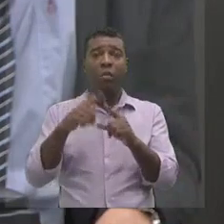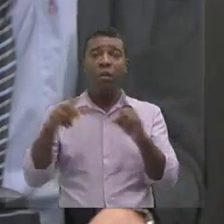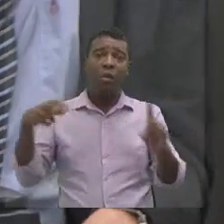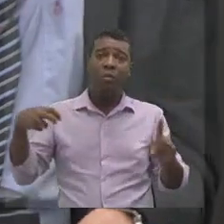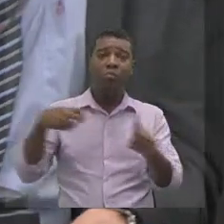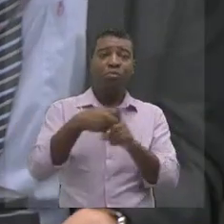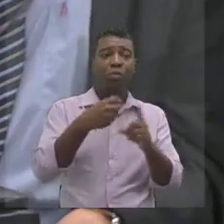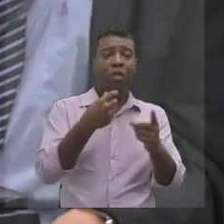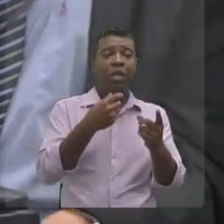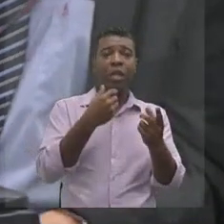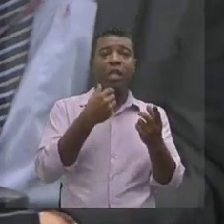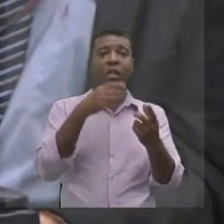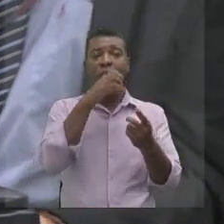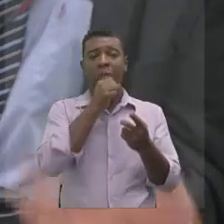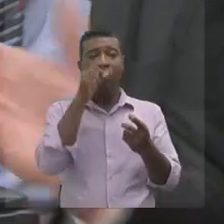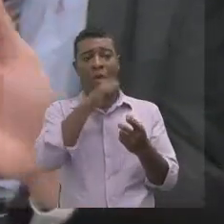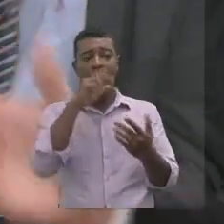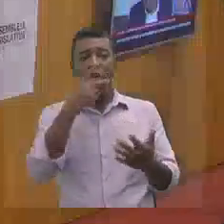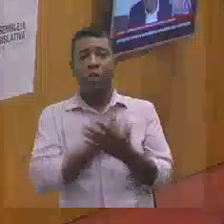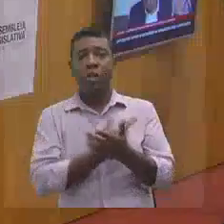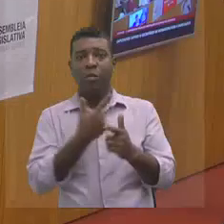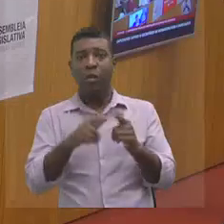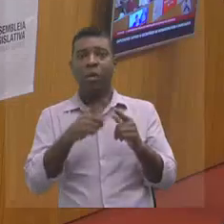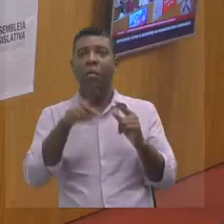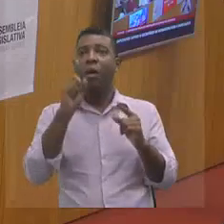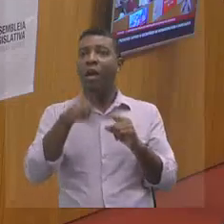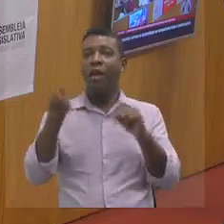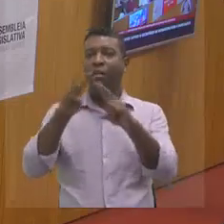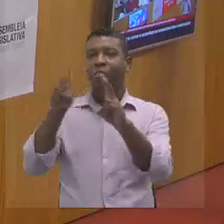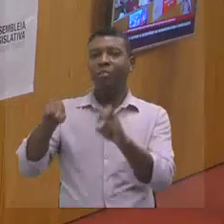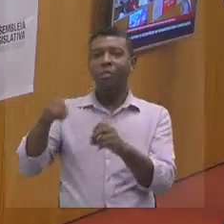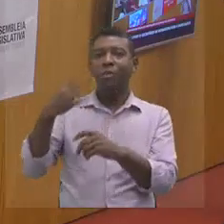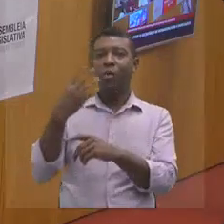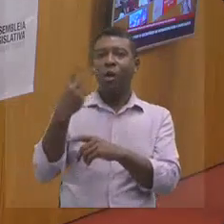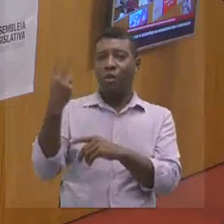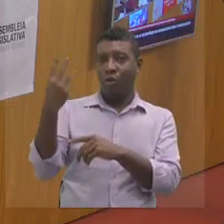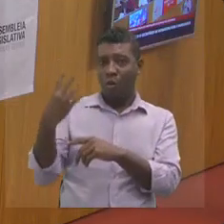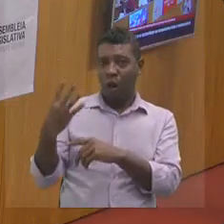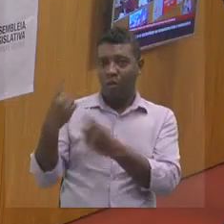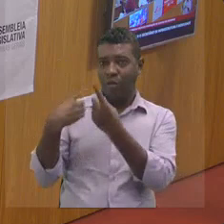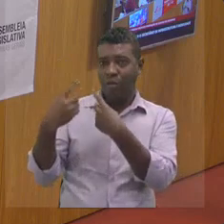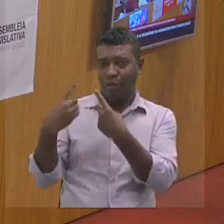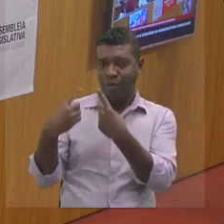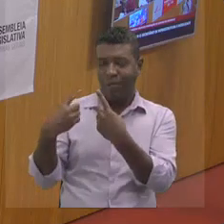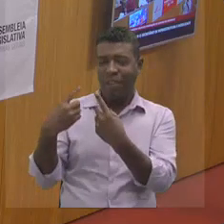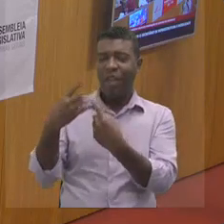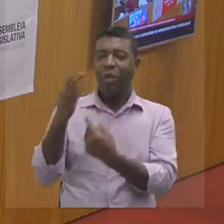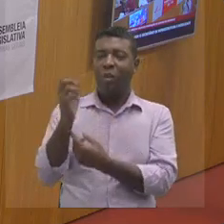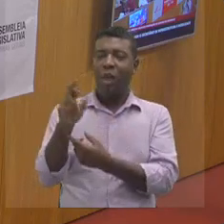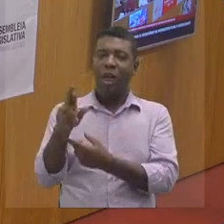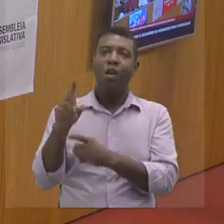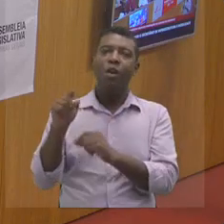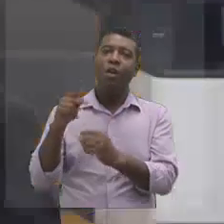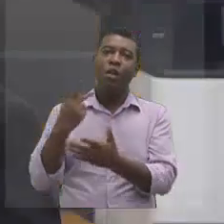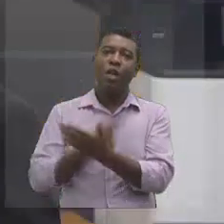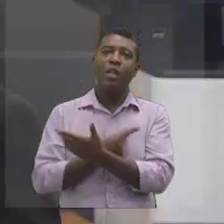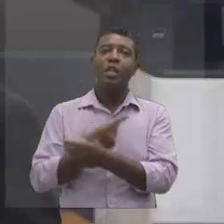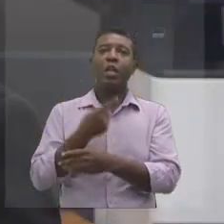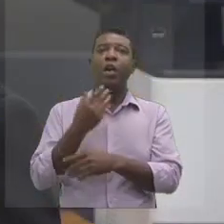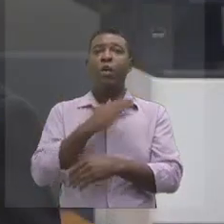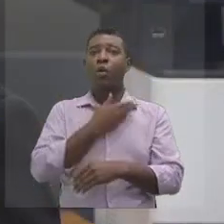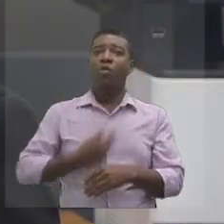ele ele já nos retorna imediatamente é a questão da quatro dois quatro Realmente acho que o governo do estado pode colocar essa estrada como